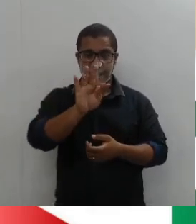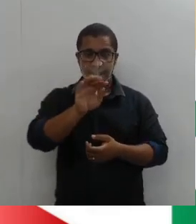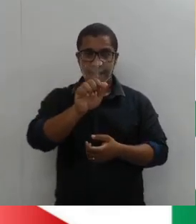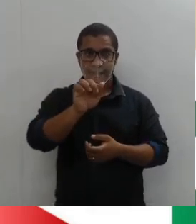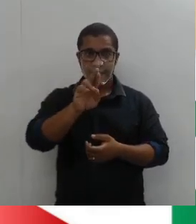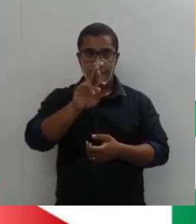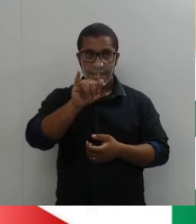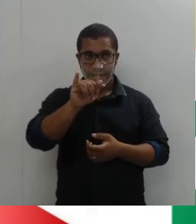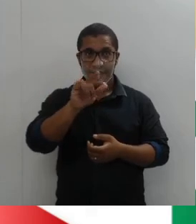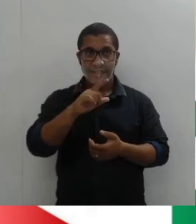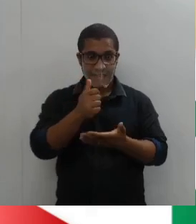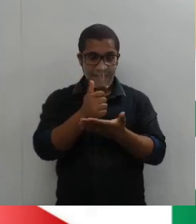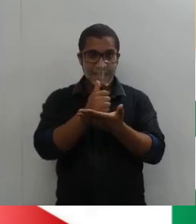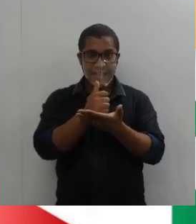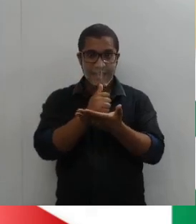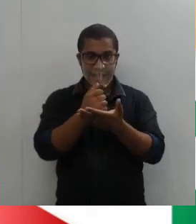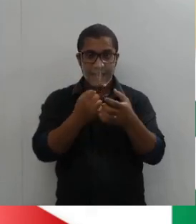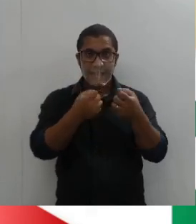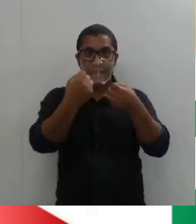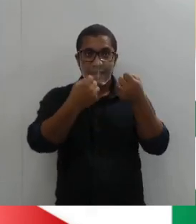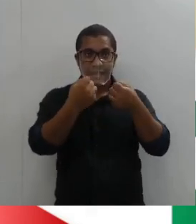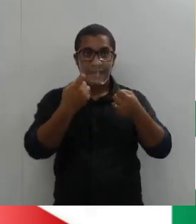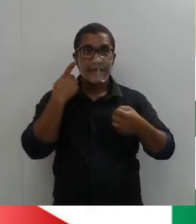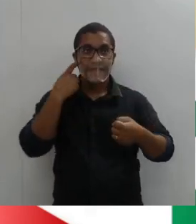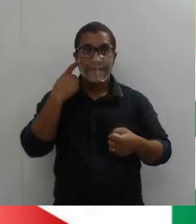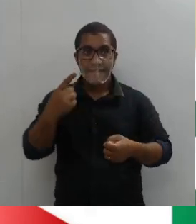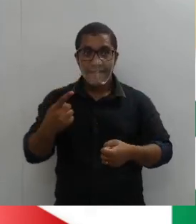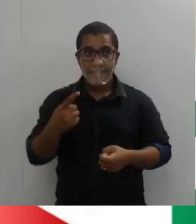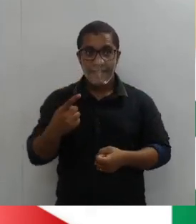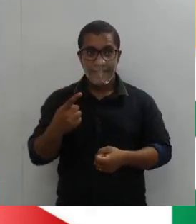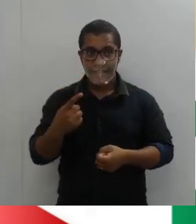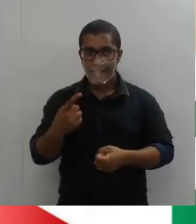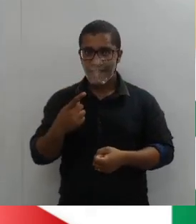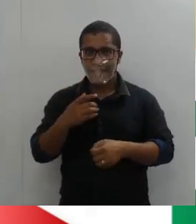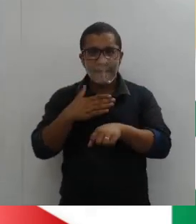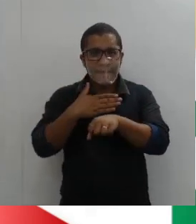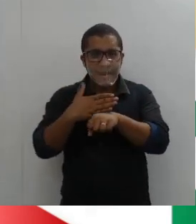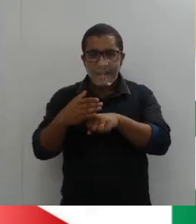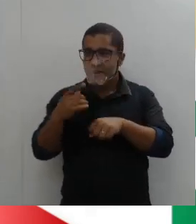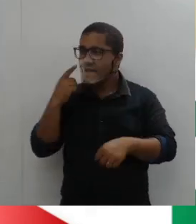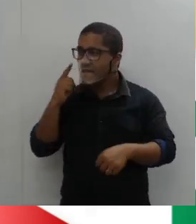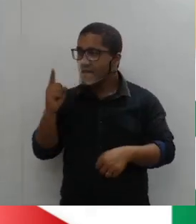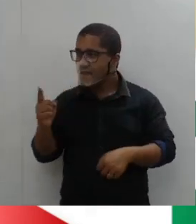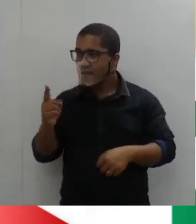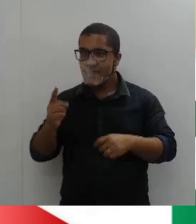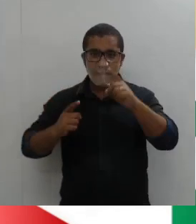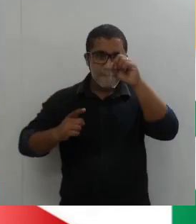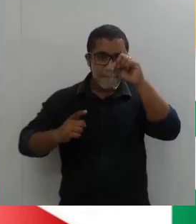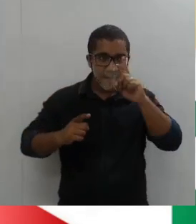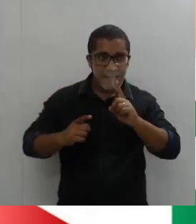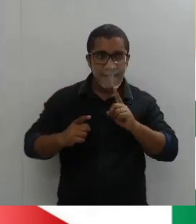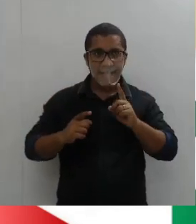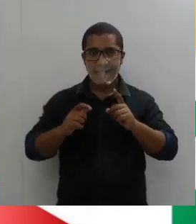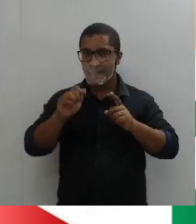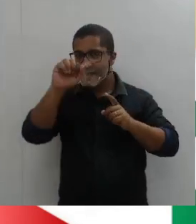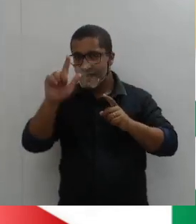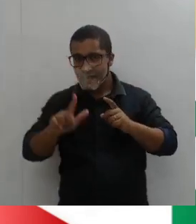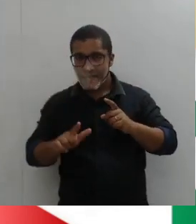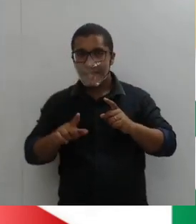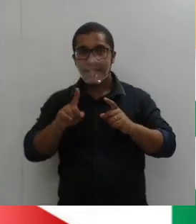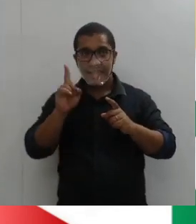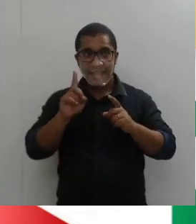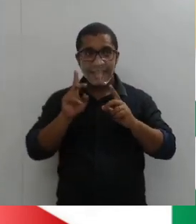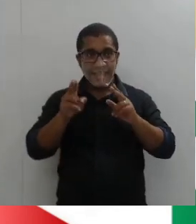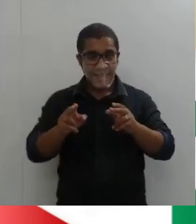carro de corrida. Se vocês prestarem atenção, esse botãozinho, esse bonequinho branco, bonequinho amarelo, bonequinho azul,